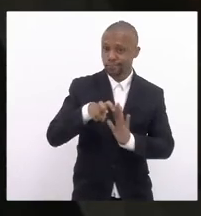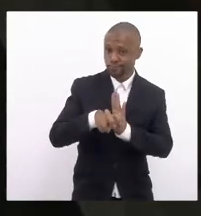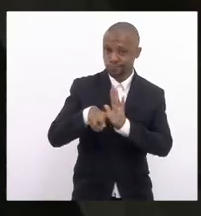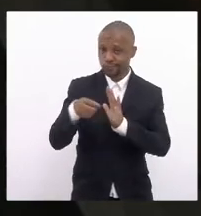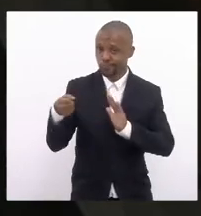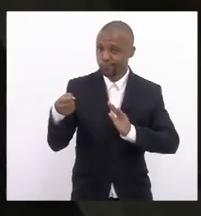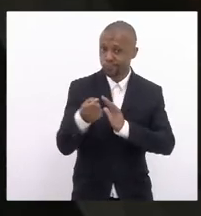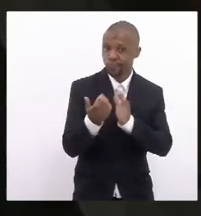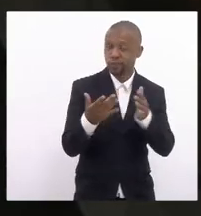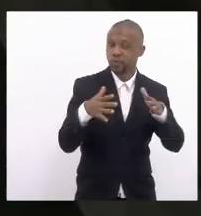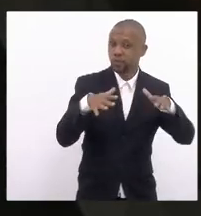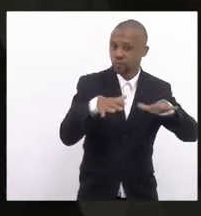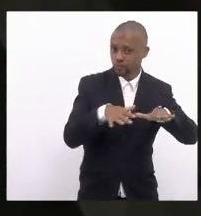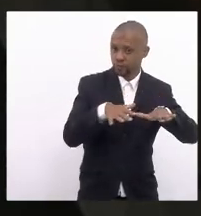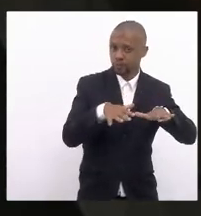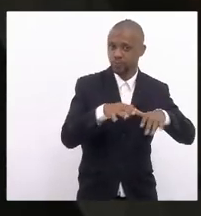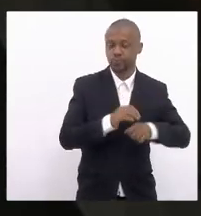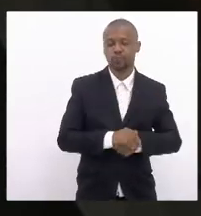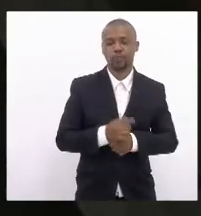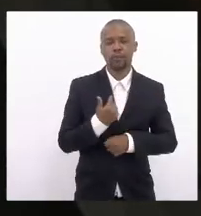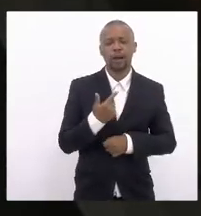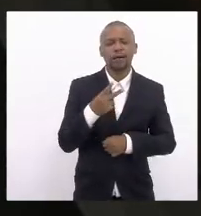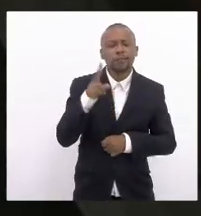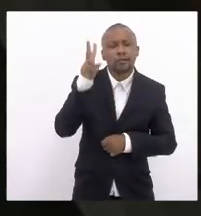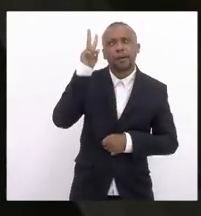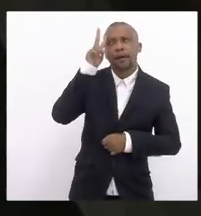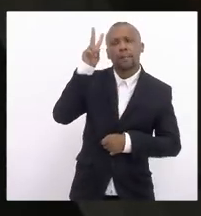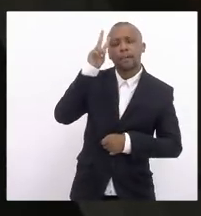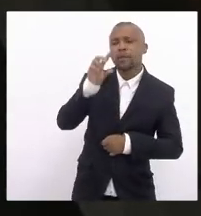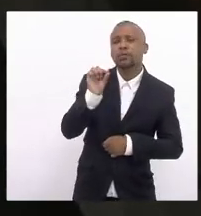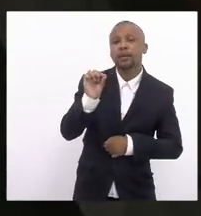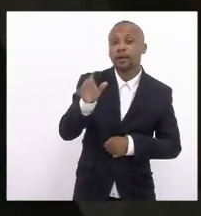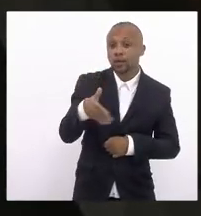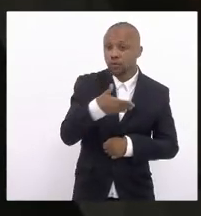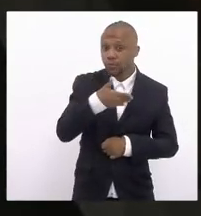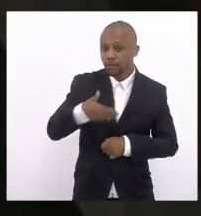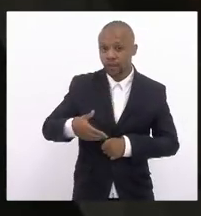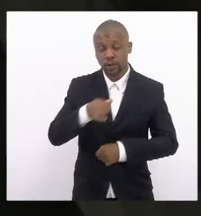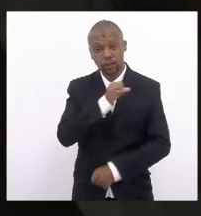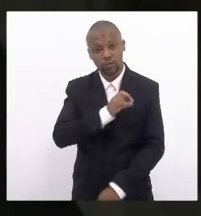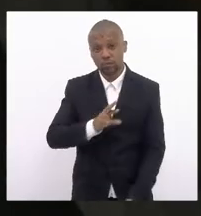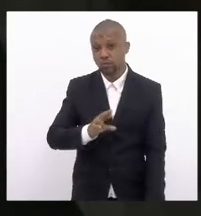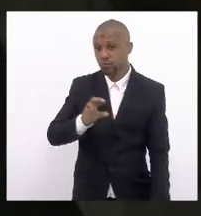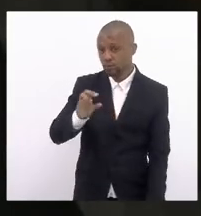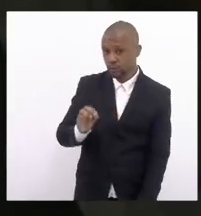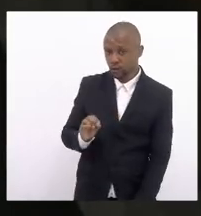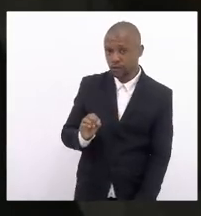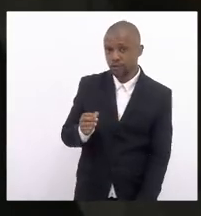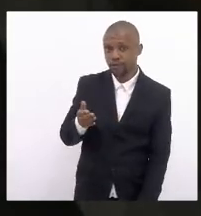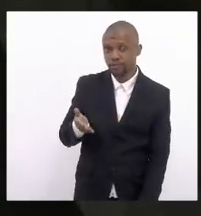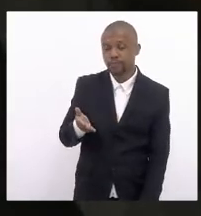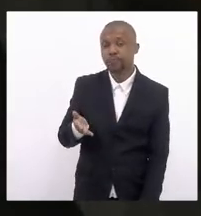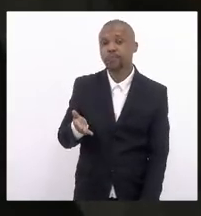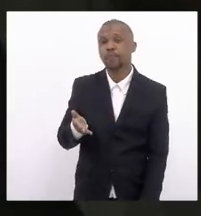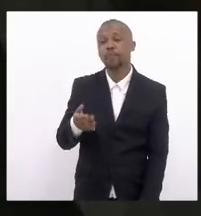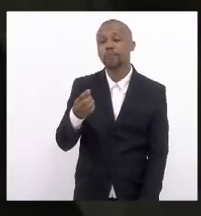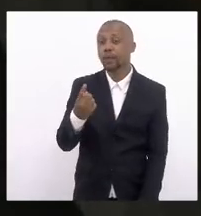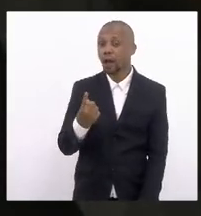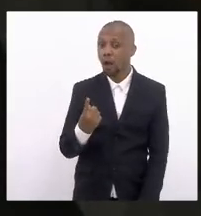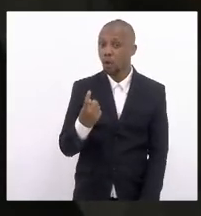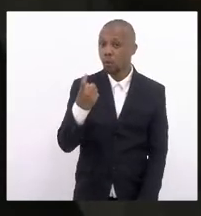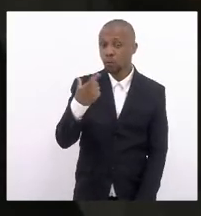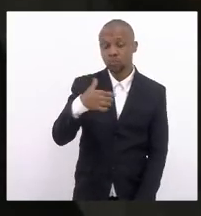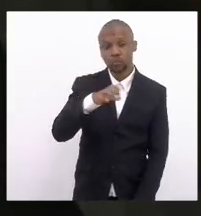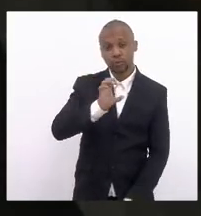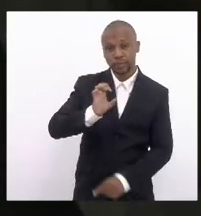incluídos, eu lembrei que o Estado do Rio de Janeiro é o único Estado